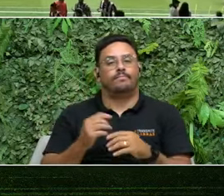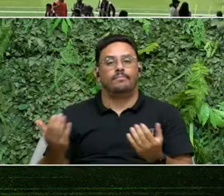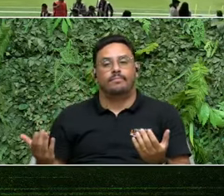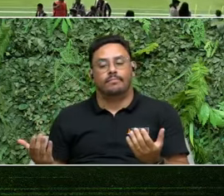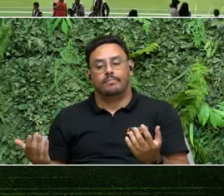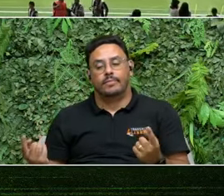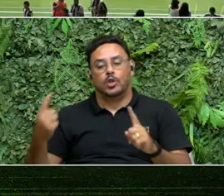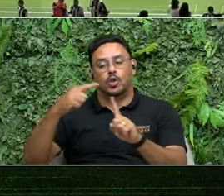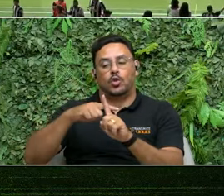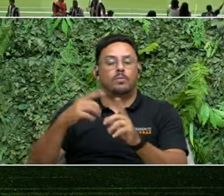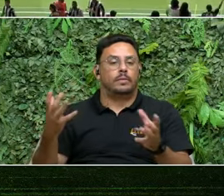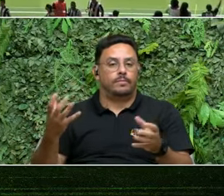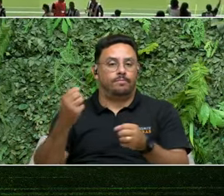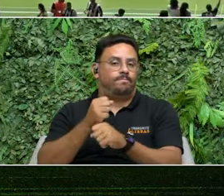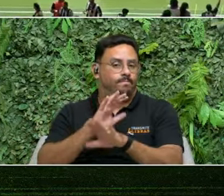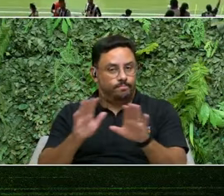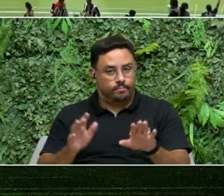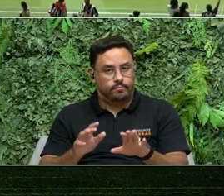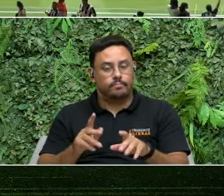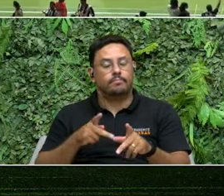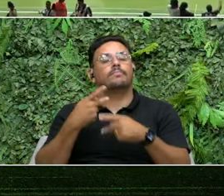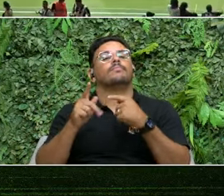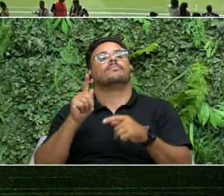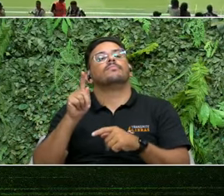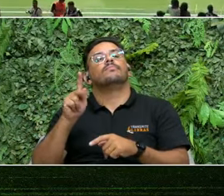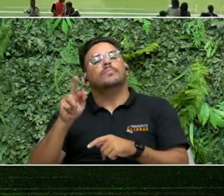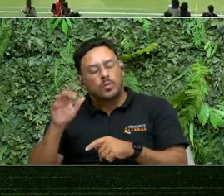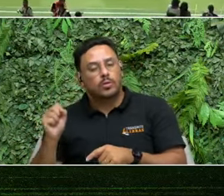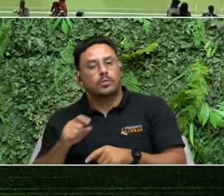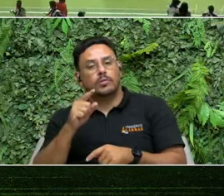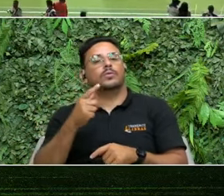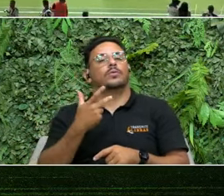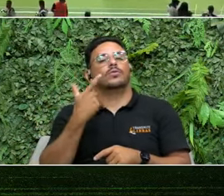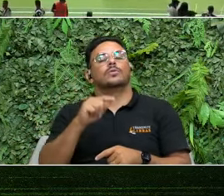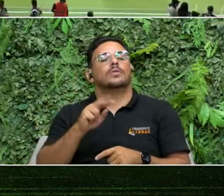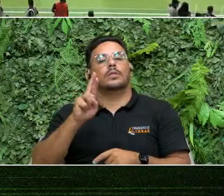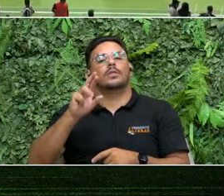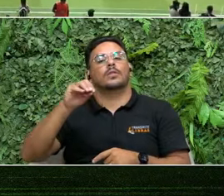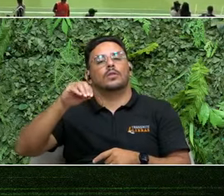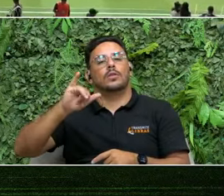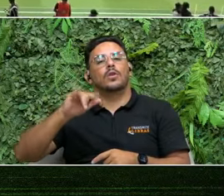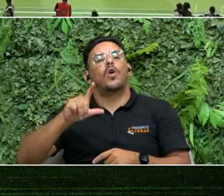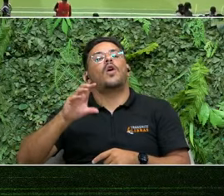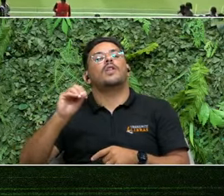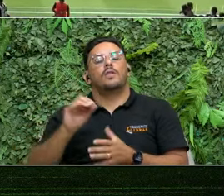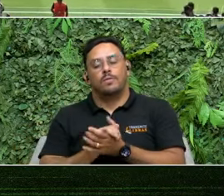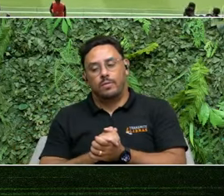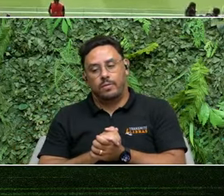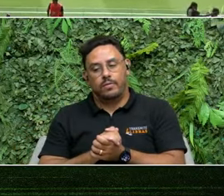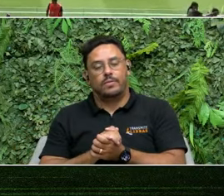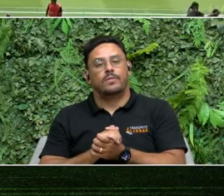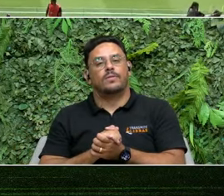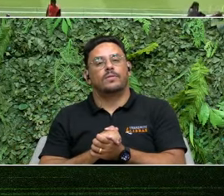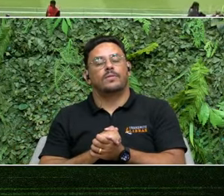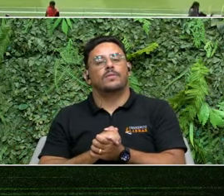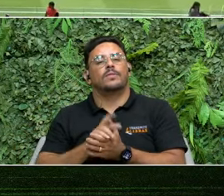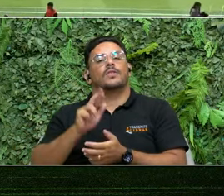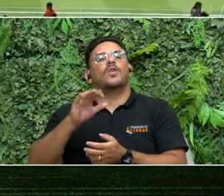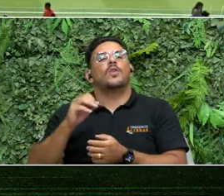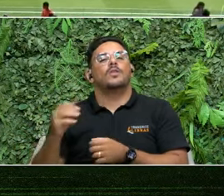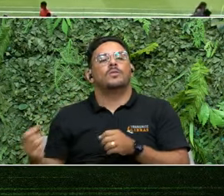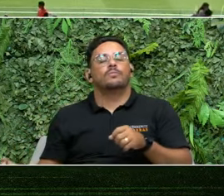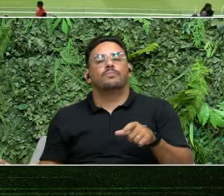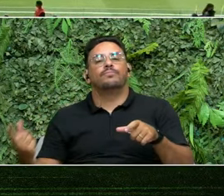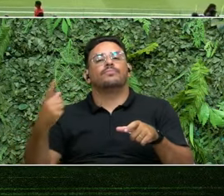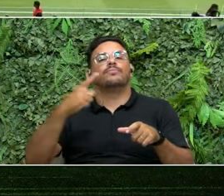concorrentes na hisória do Galo mas como disse o Gilbert Campos né Juntando os dois não dá meio Ronildo Opa Tipo isso grande Ronildo dos três cruzamentos